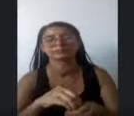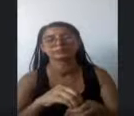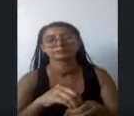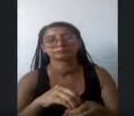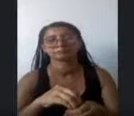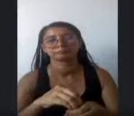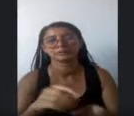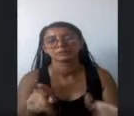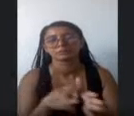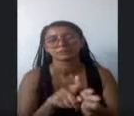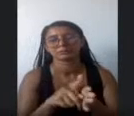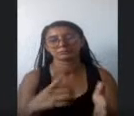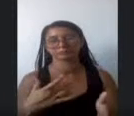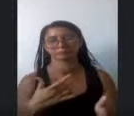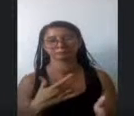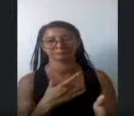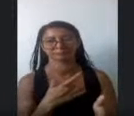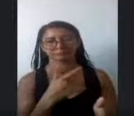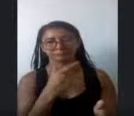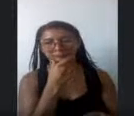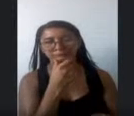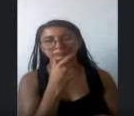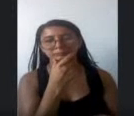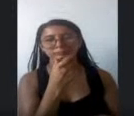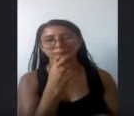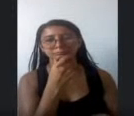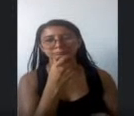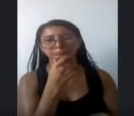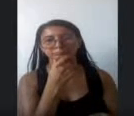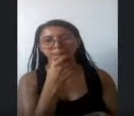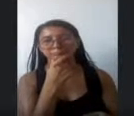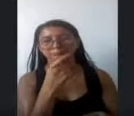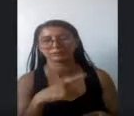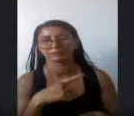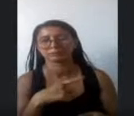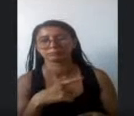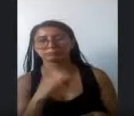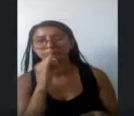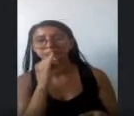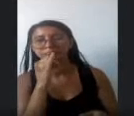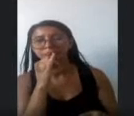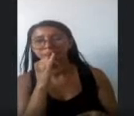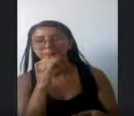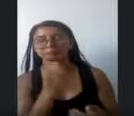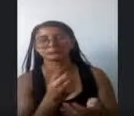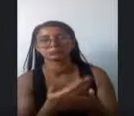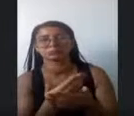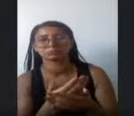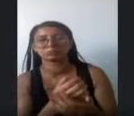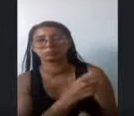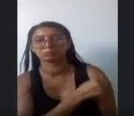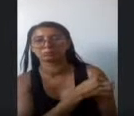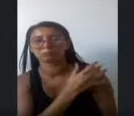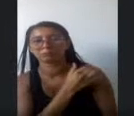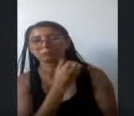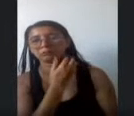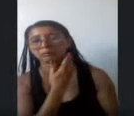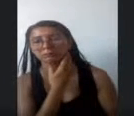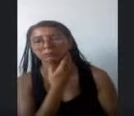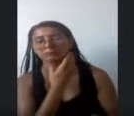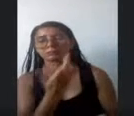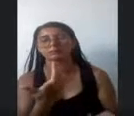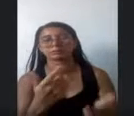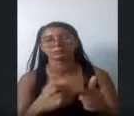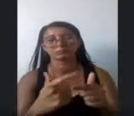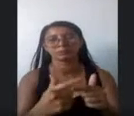A questão apesar de não ter tido associação, a questão da escolaridade, a questão da situação econômica, né?